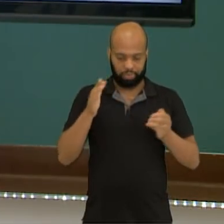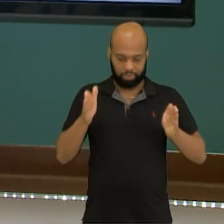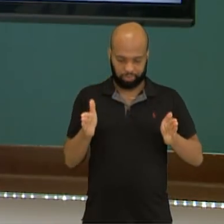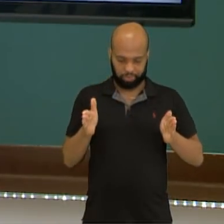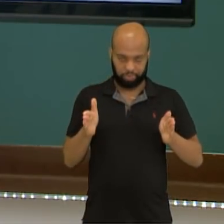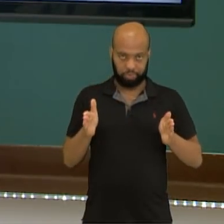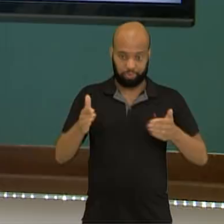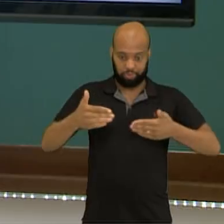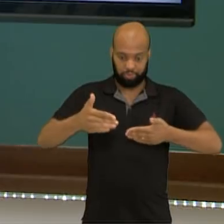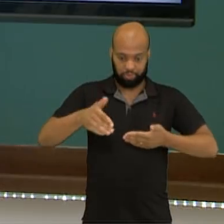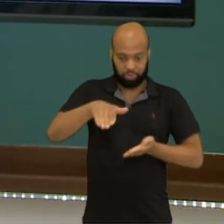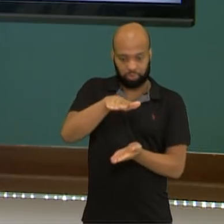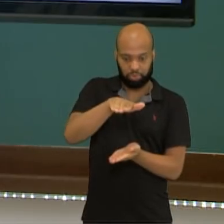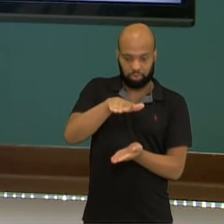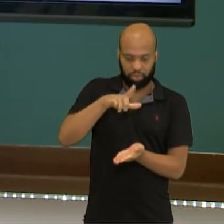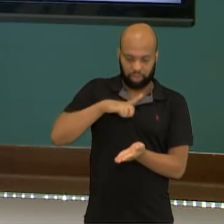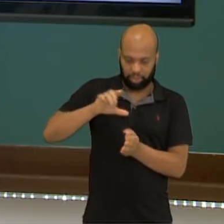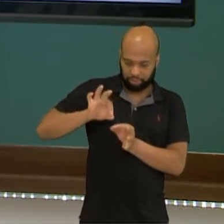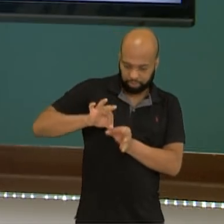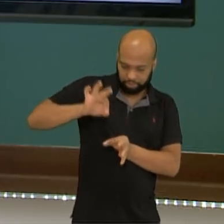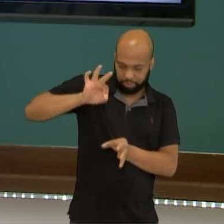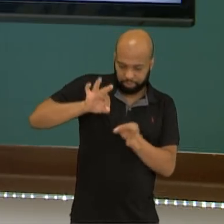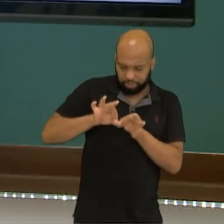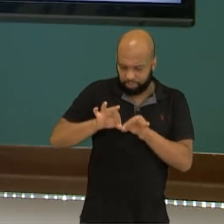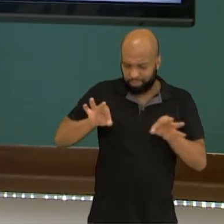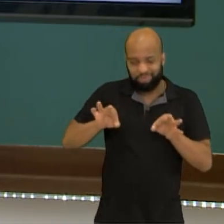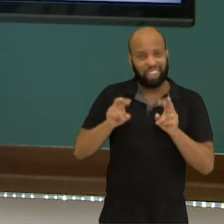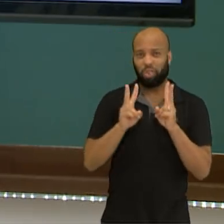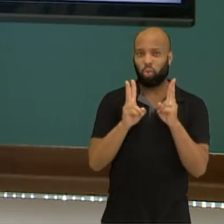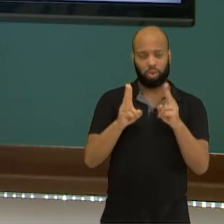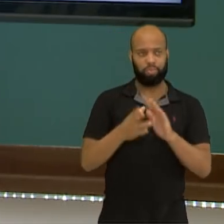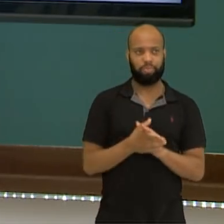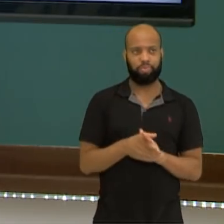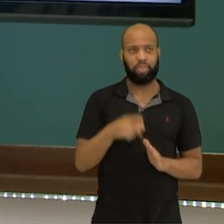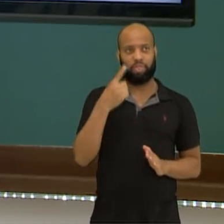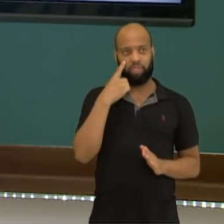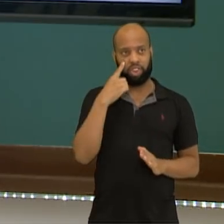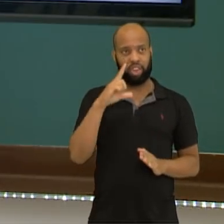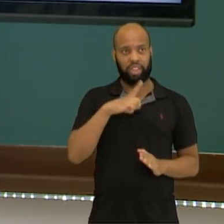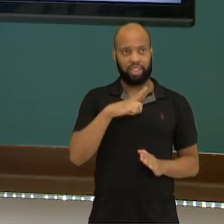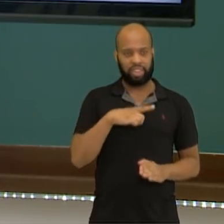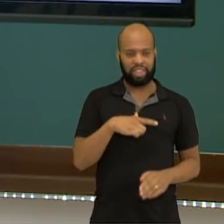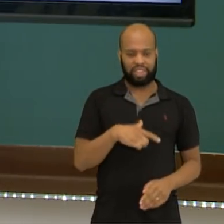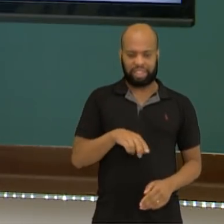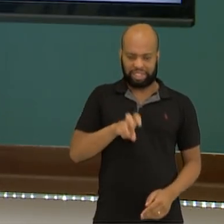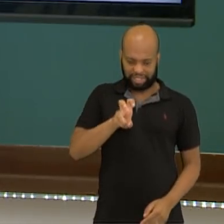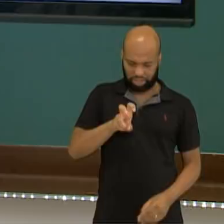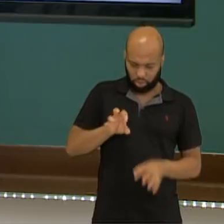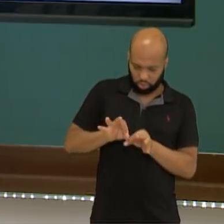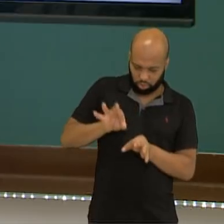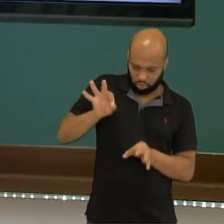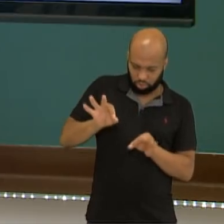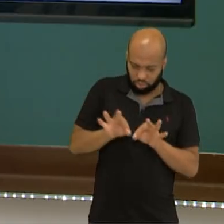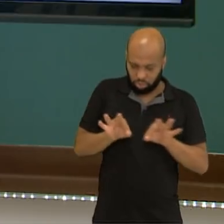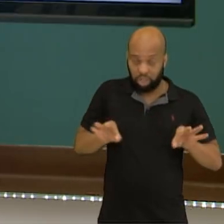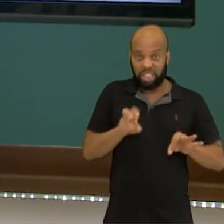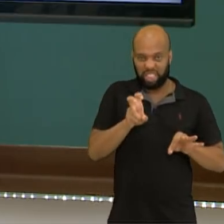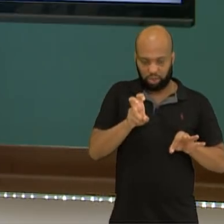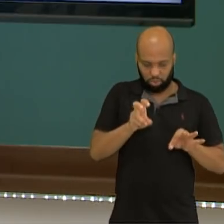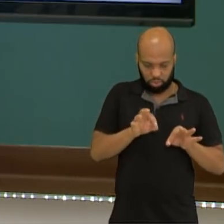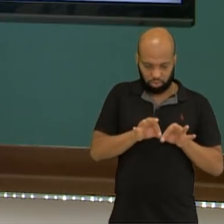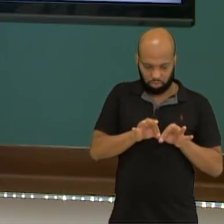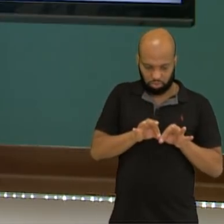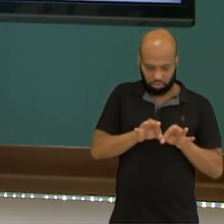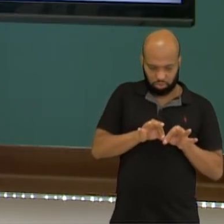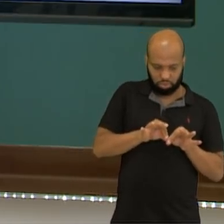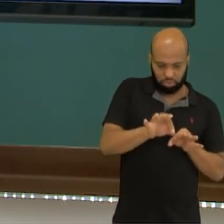dos lados iguais, congruentes. Então, se eu tenho 5 aqui, 5 aqui, 5 aqui, eu posso transformar numa potência de 5